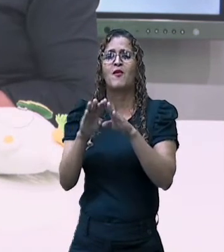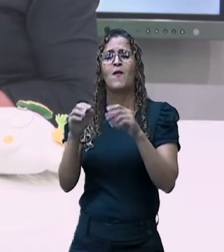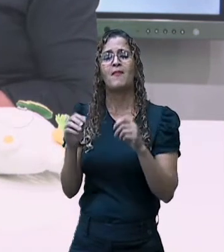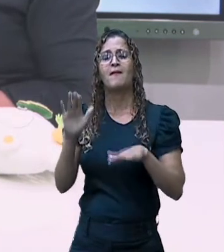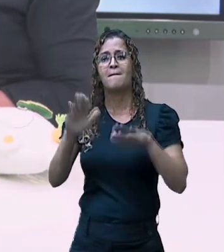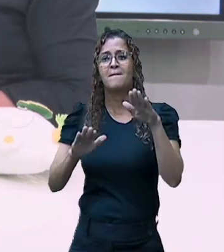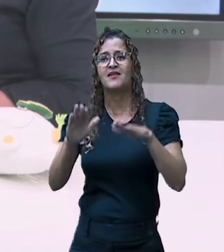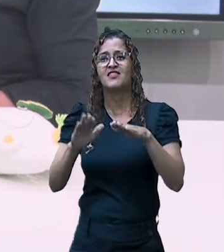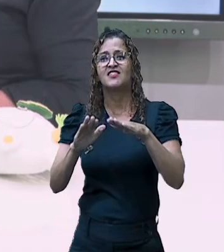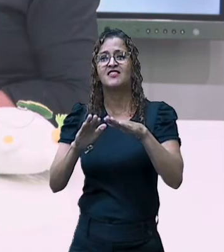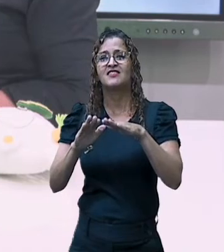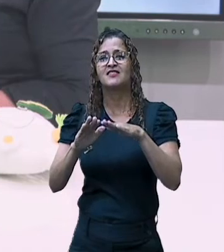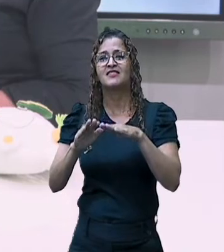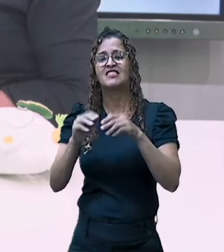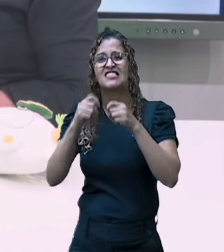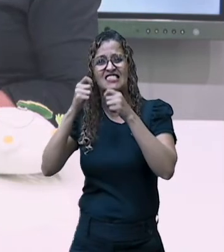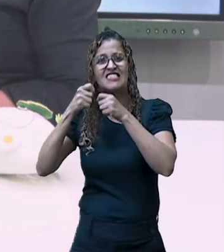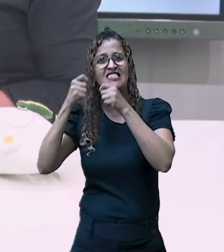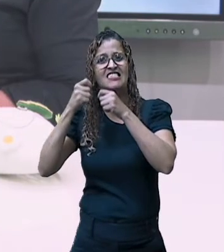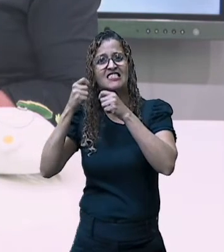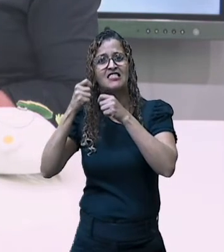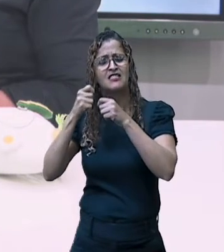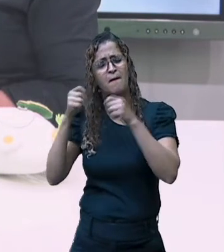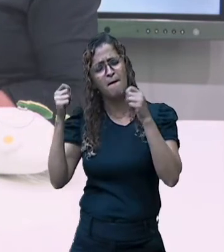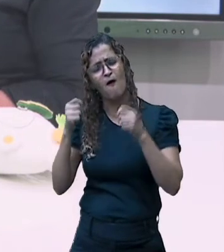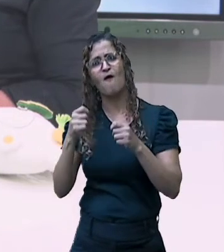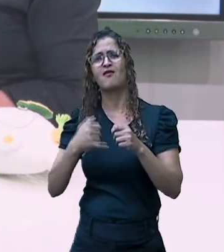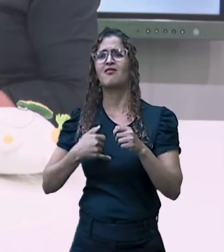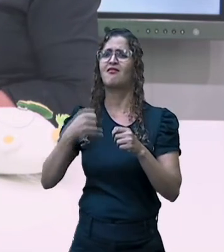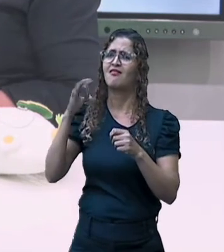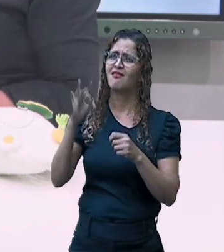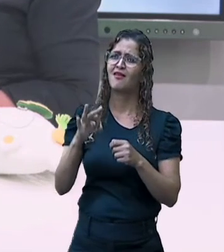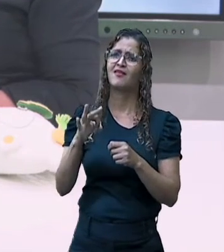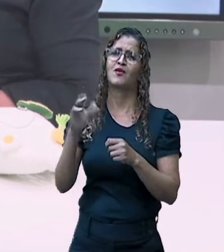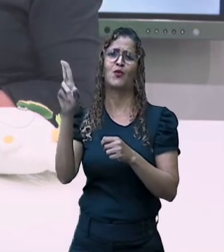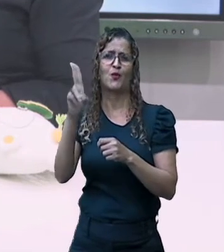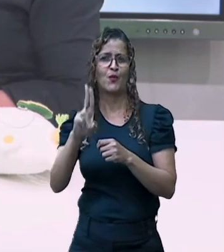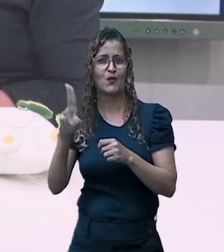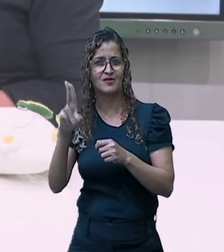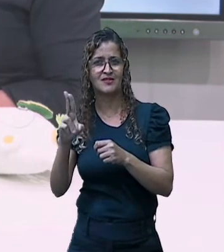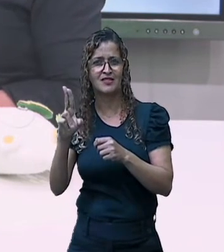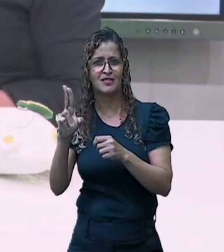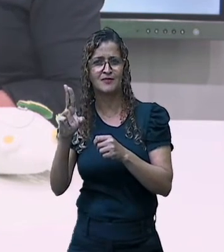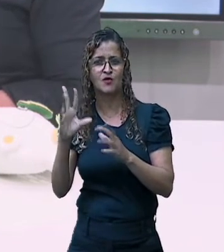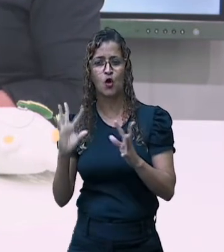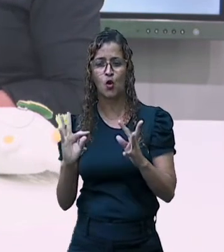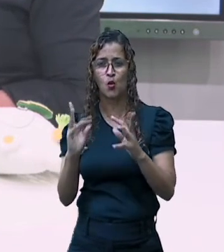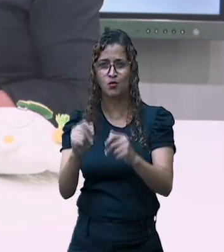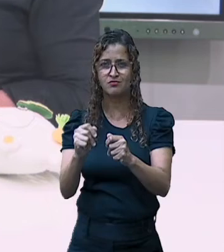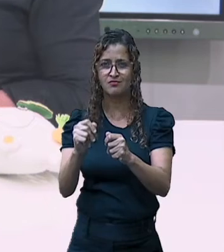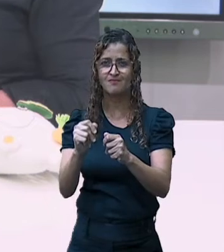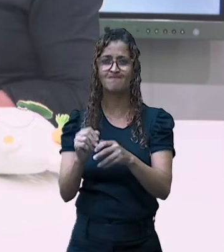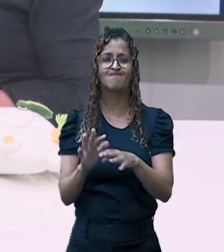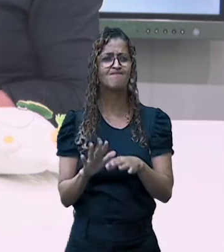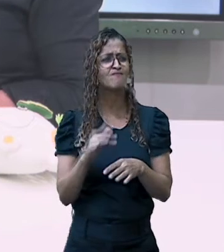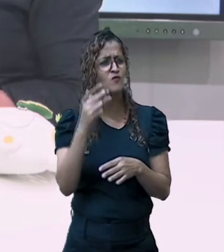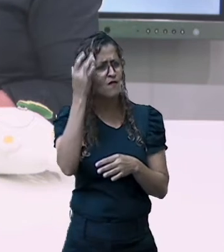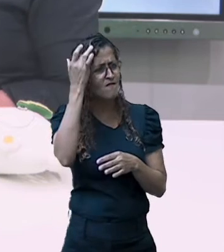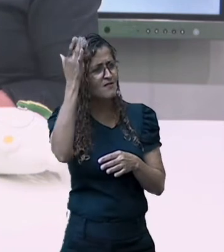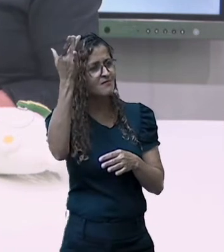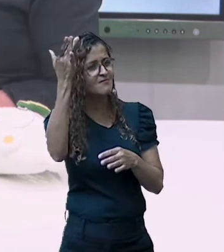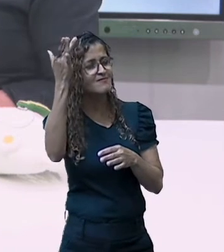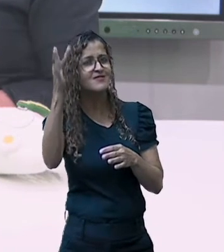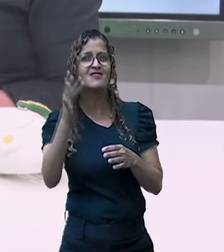já estiver na idade de usar, né? Então, tem que associar o uso do fio dental. Gente, viram como que é fácil?